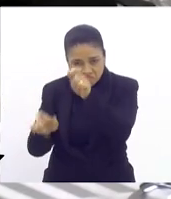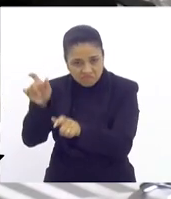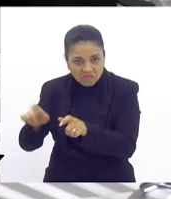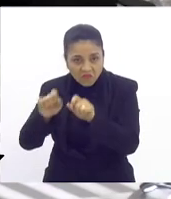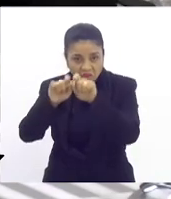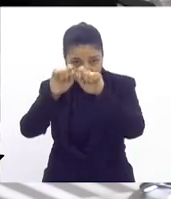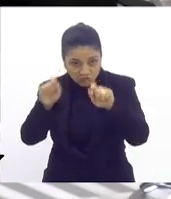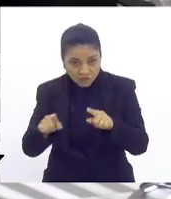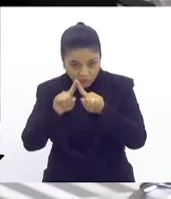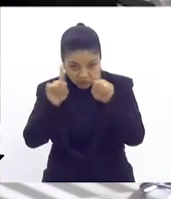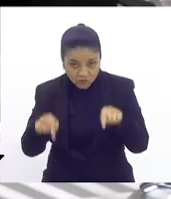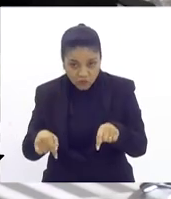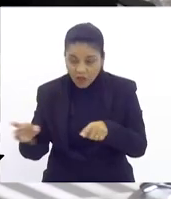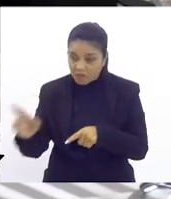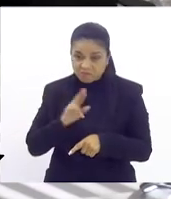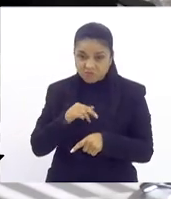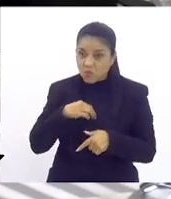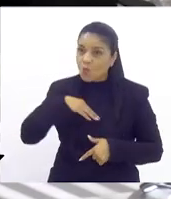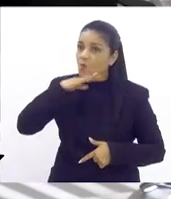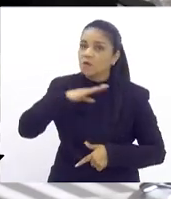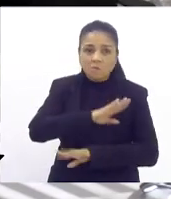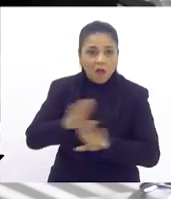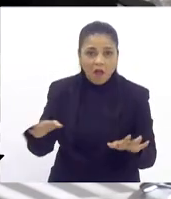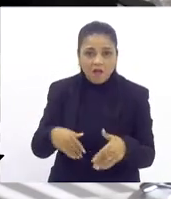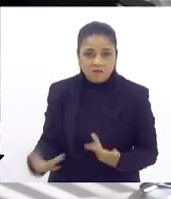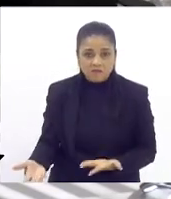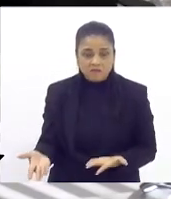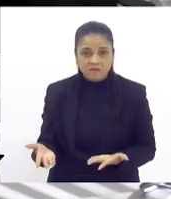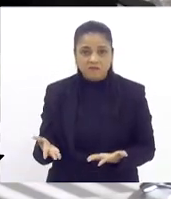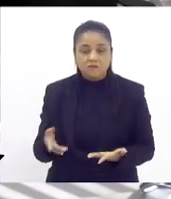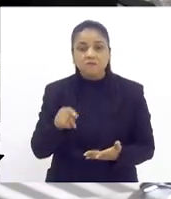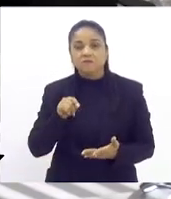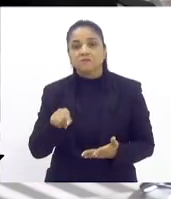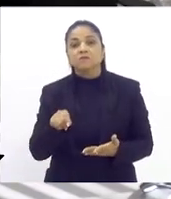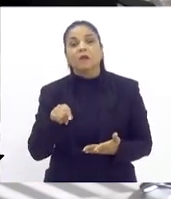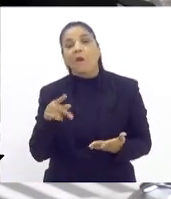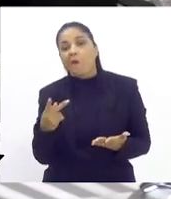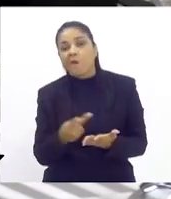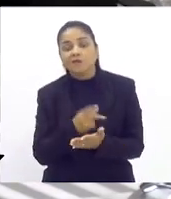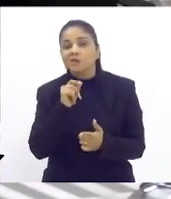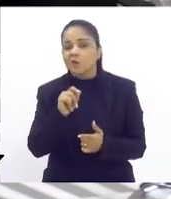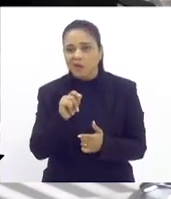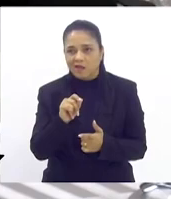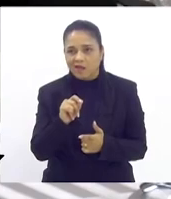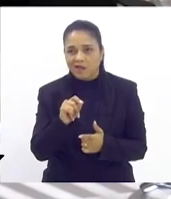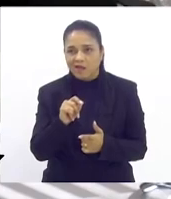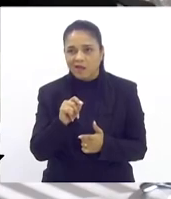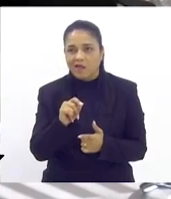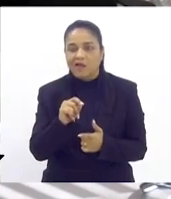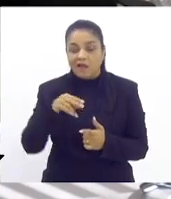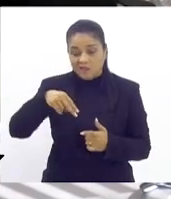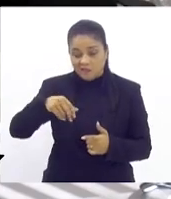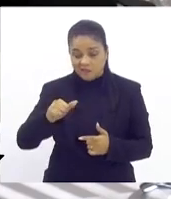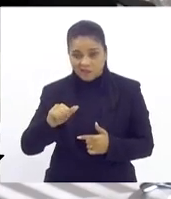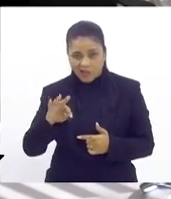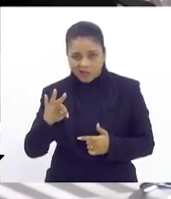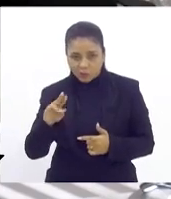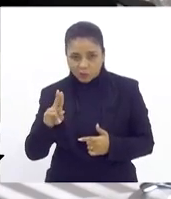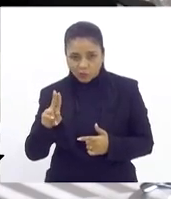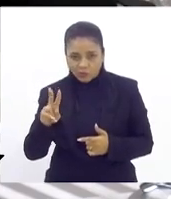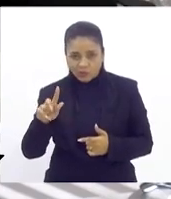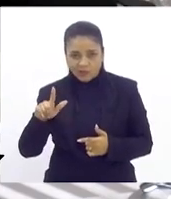brasão O que ocorre é um monopólio na verdade a nada já detentora de